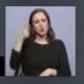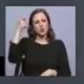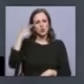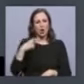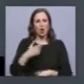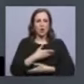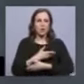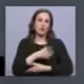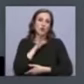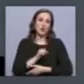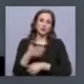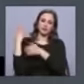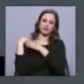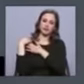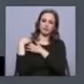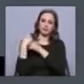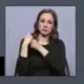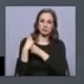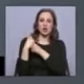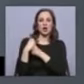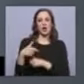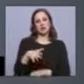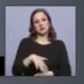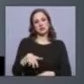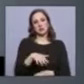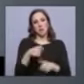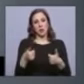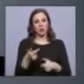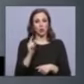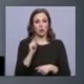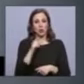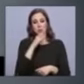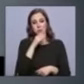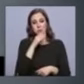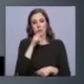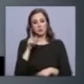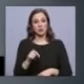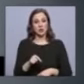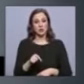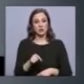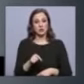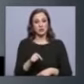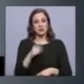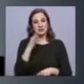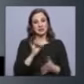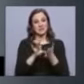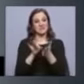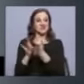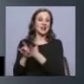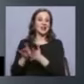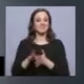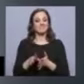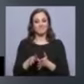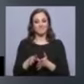costas às vezes estão insistindo não deveriam estar ea polícia também tenta afastá las então tem